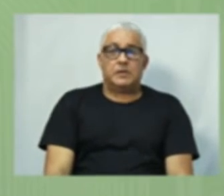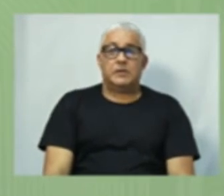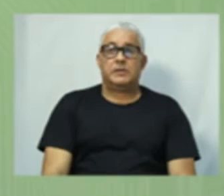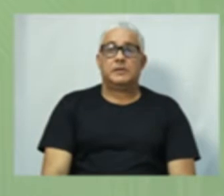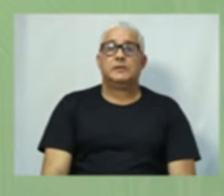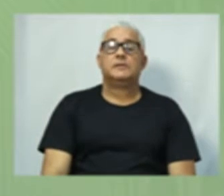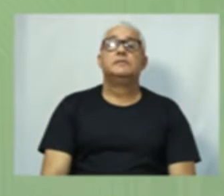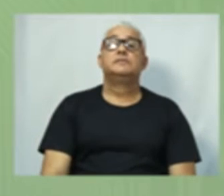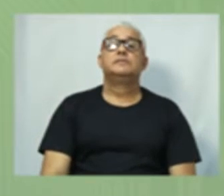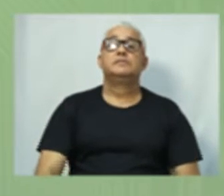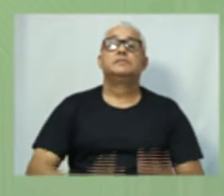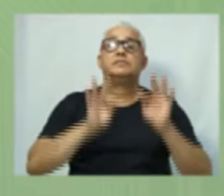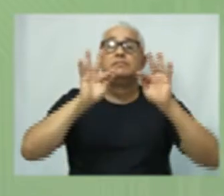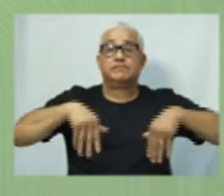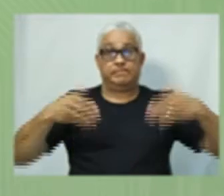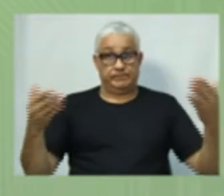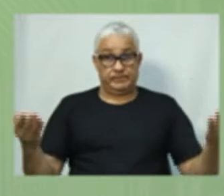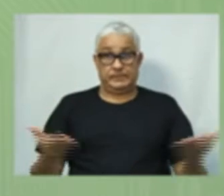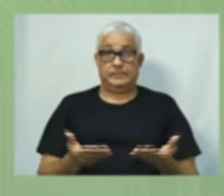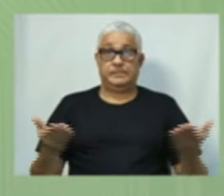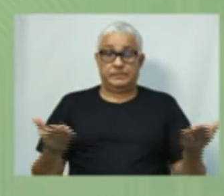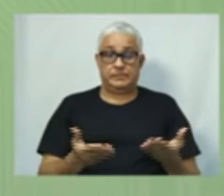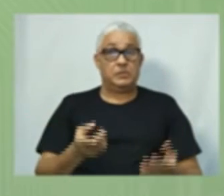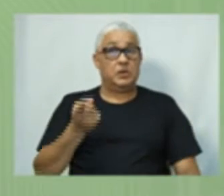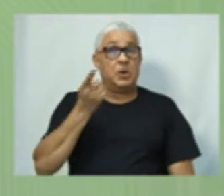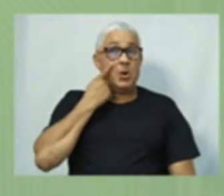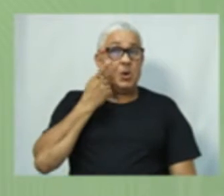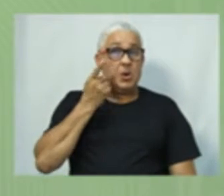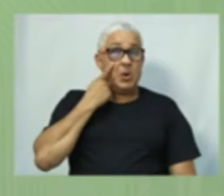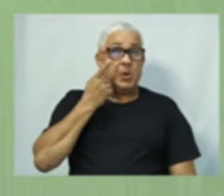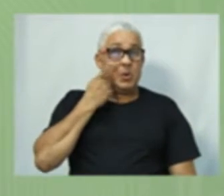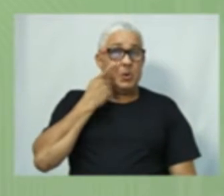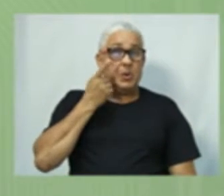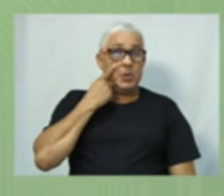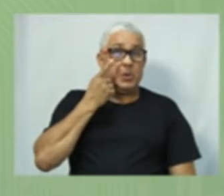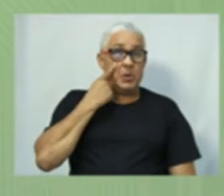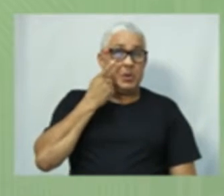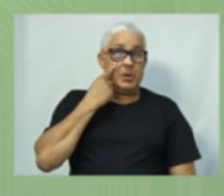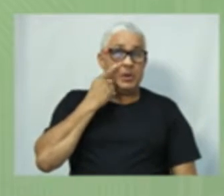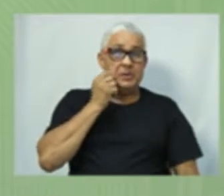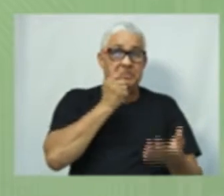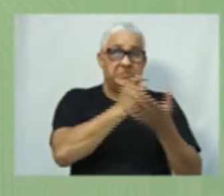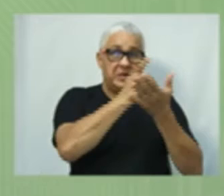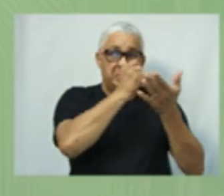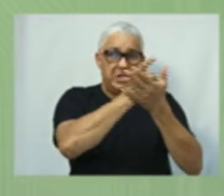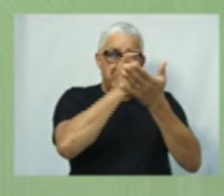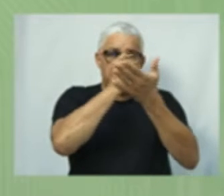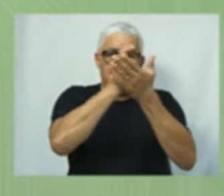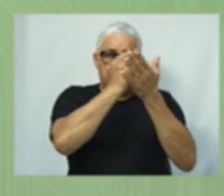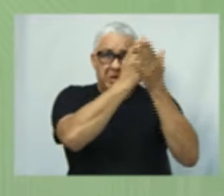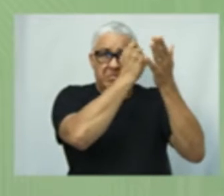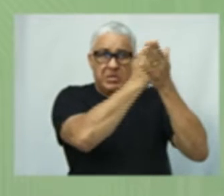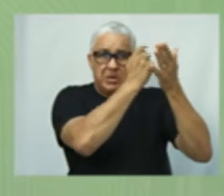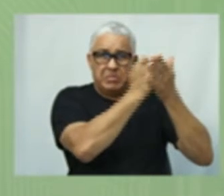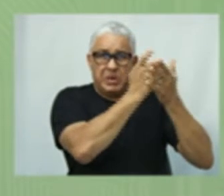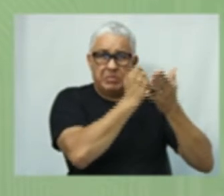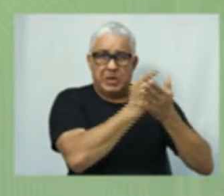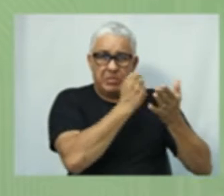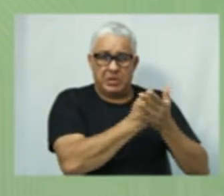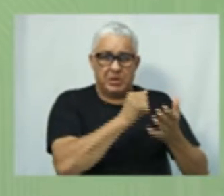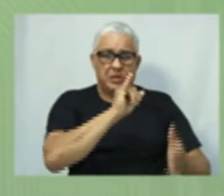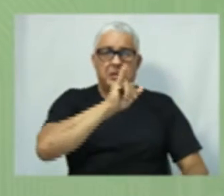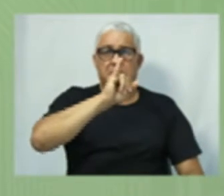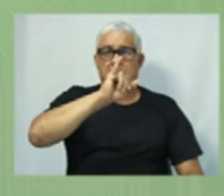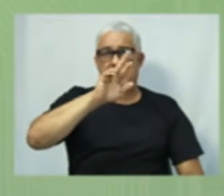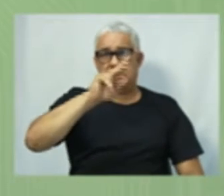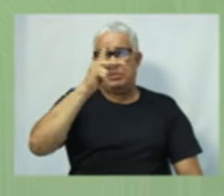portanto, chegamos ao final aqui. Olha quantos tributos são pagos pelo lucro presumido.